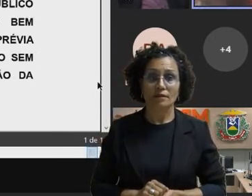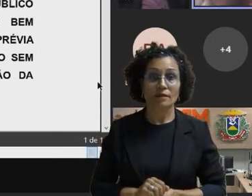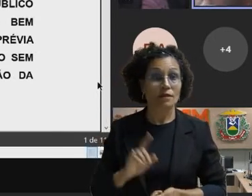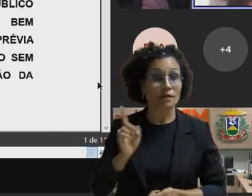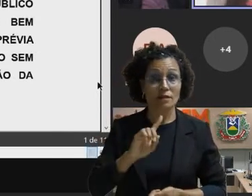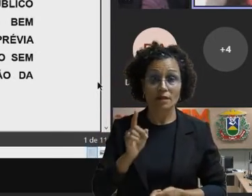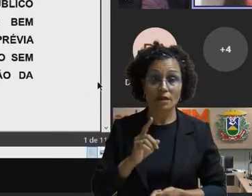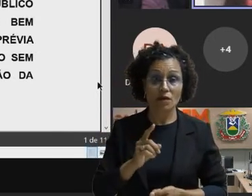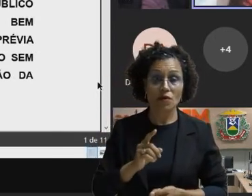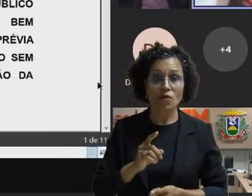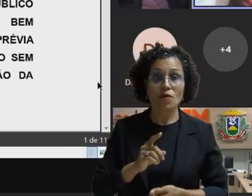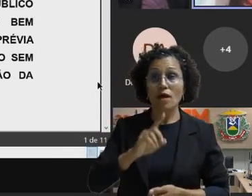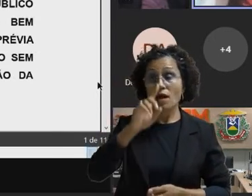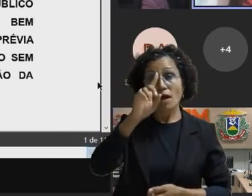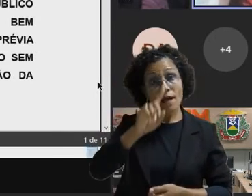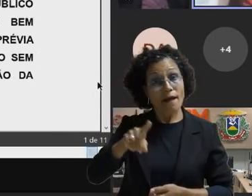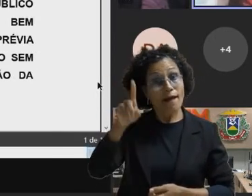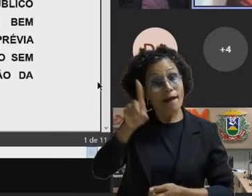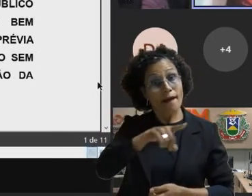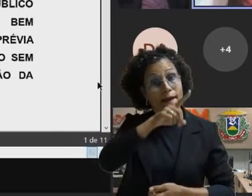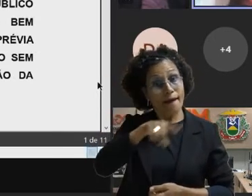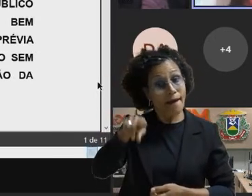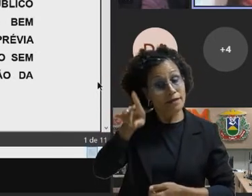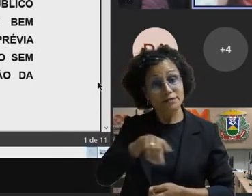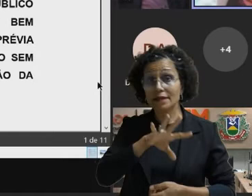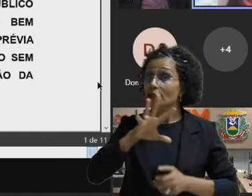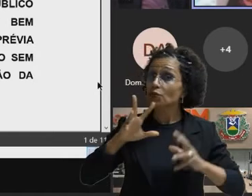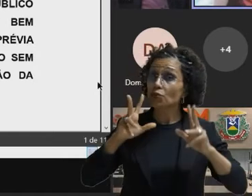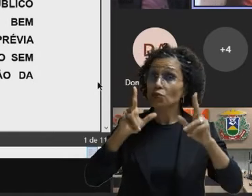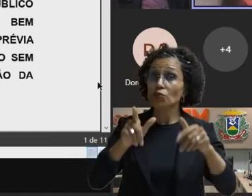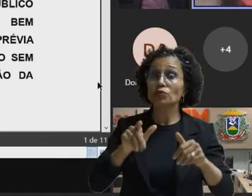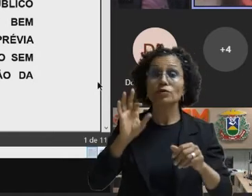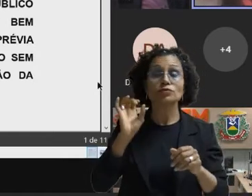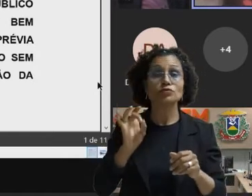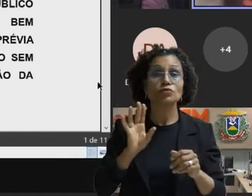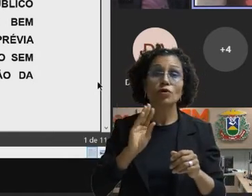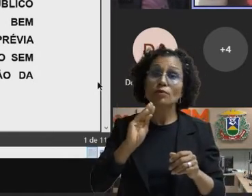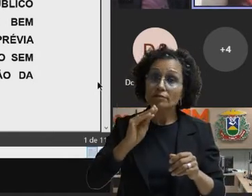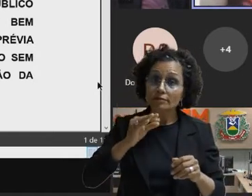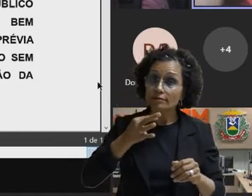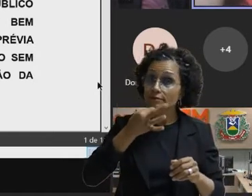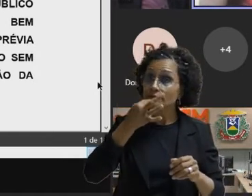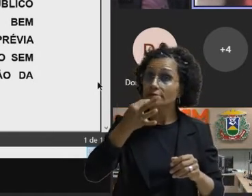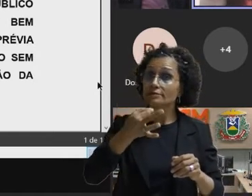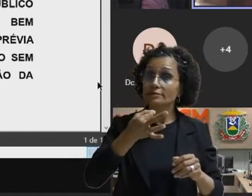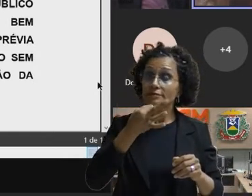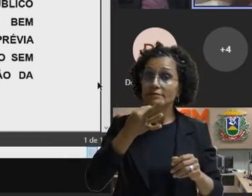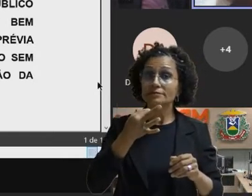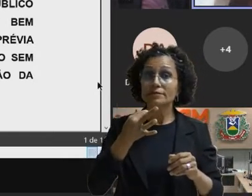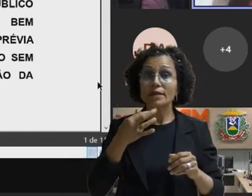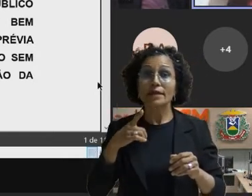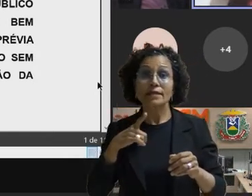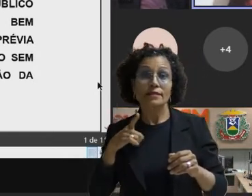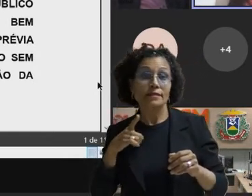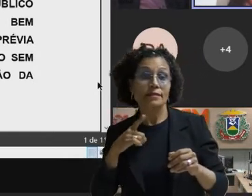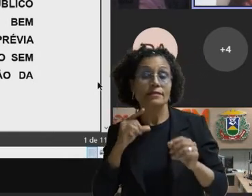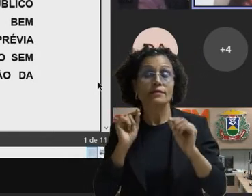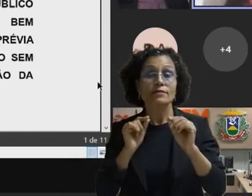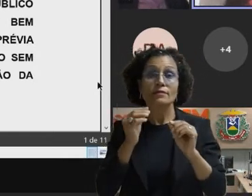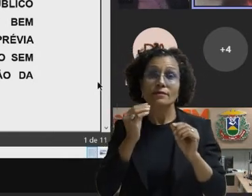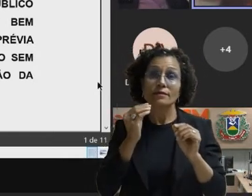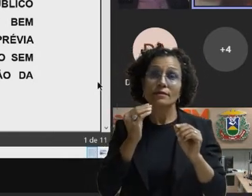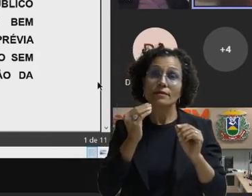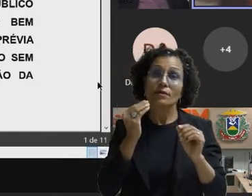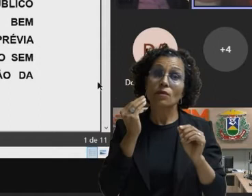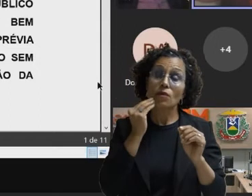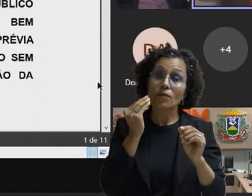de tudo. Eu achei, assim, a minha sugestão, ela é bem tentando conciliar tudo. É fazer